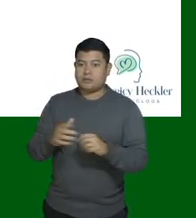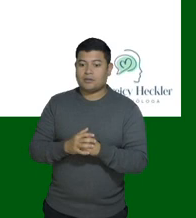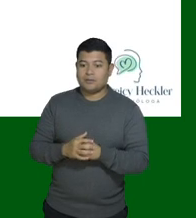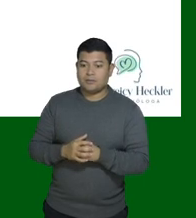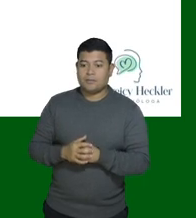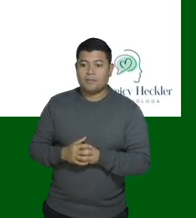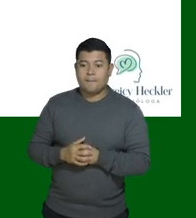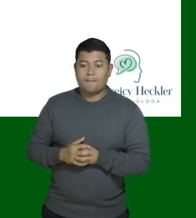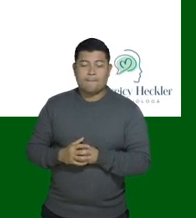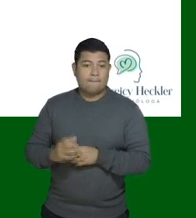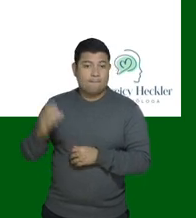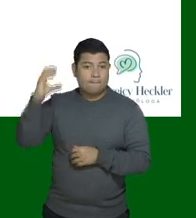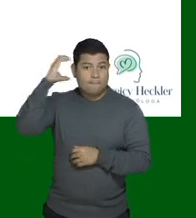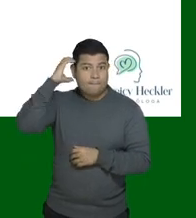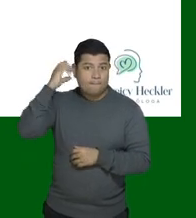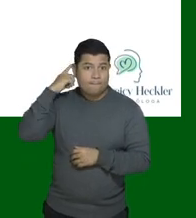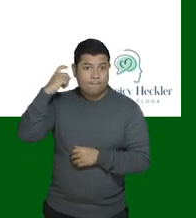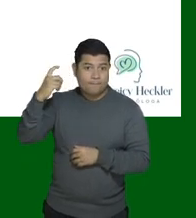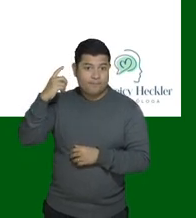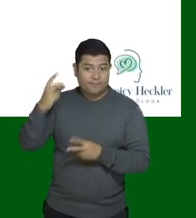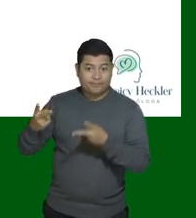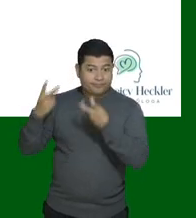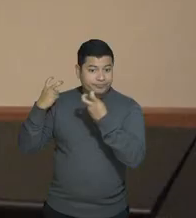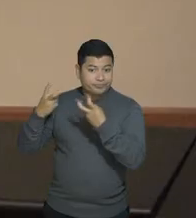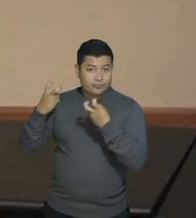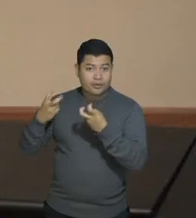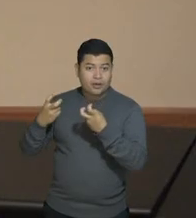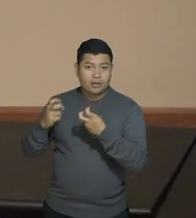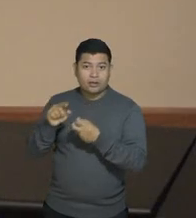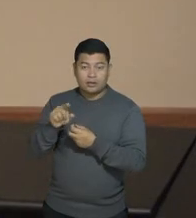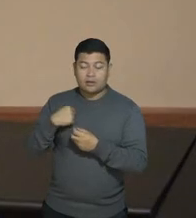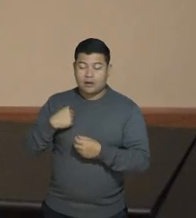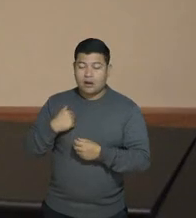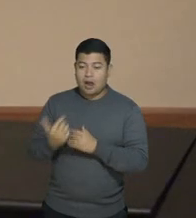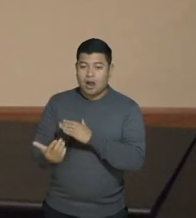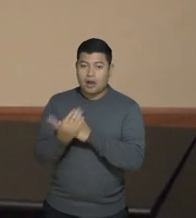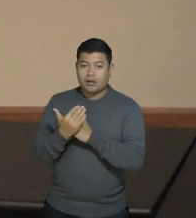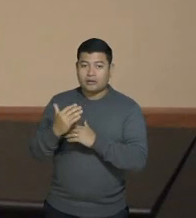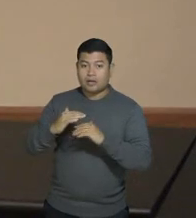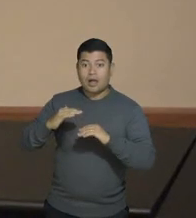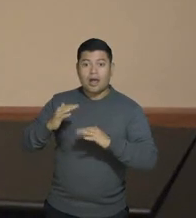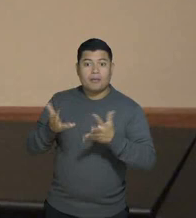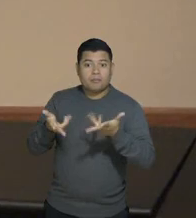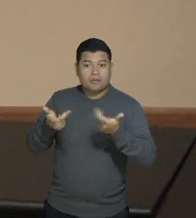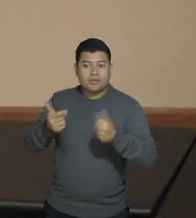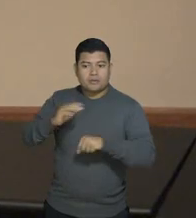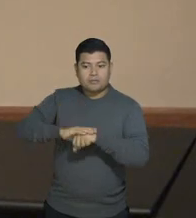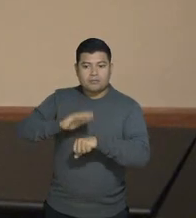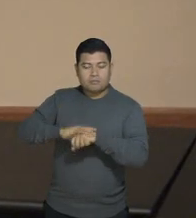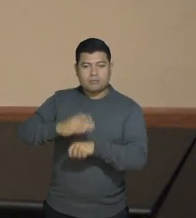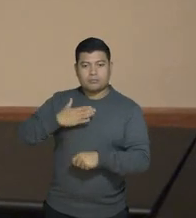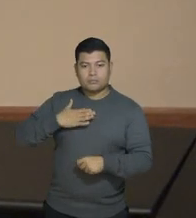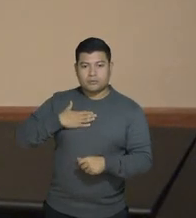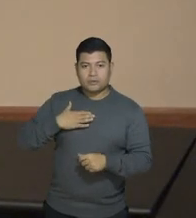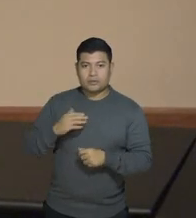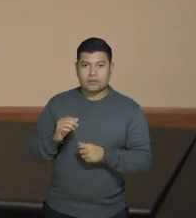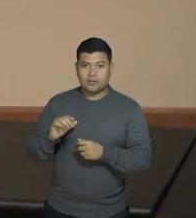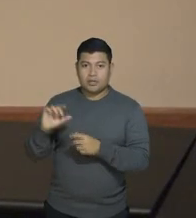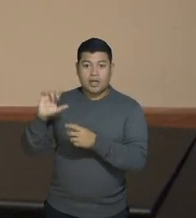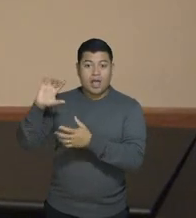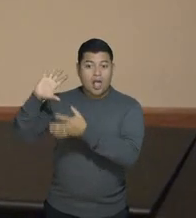A capacidade que eu tenho de fazer a associação do sistema linguístico com o sistema auditivo é